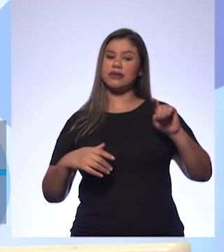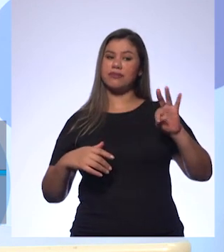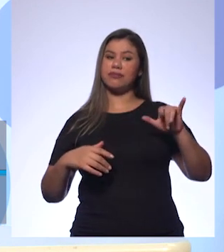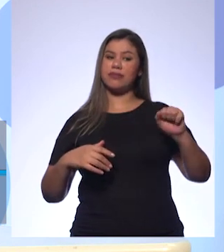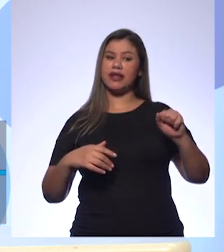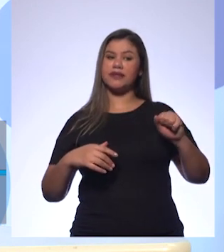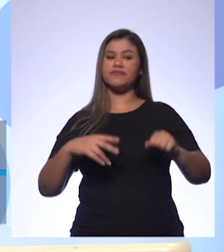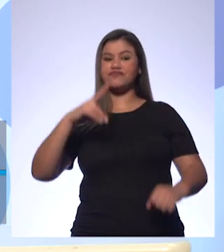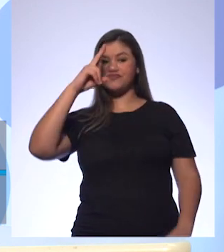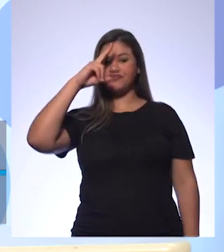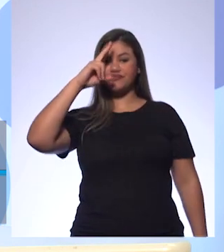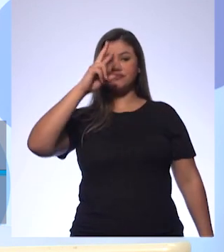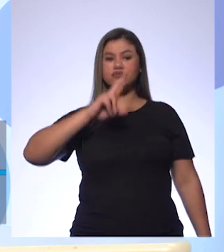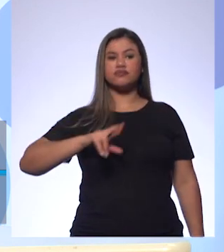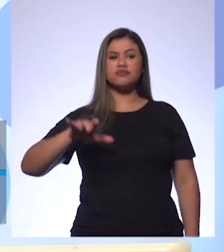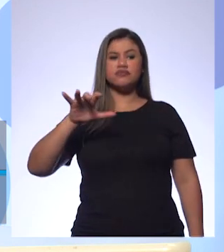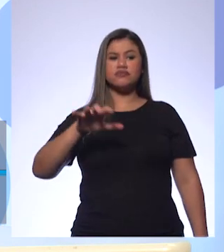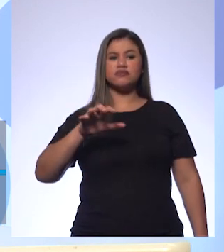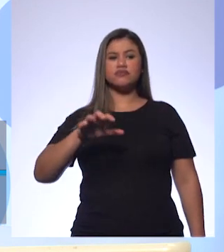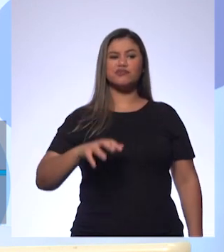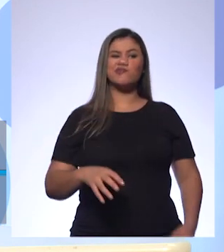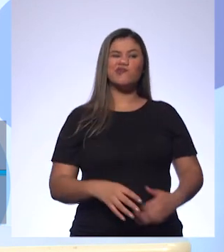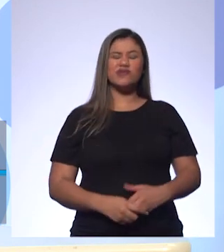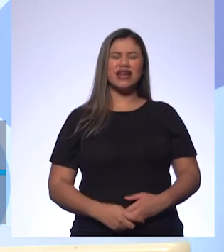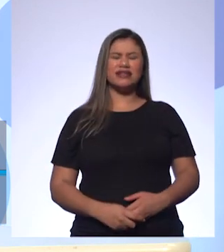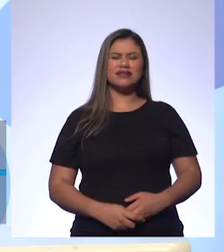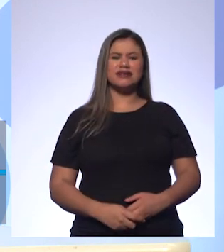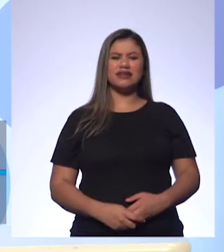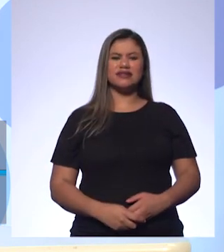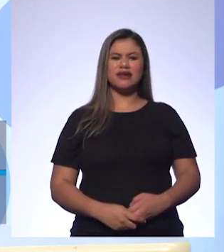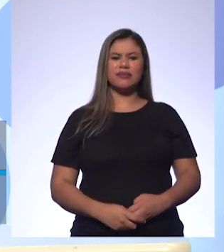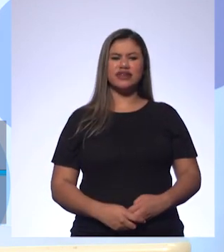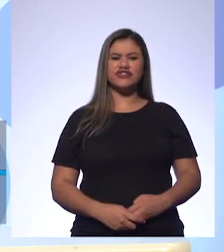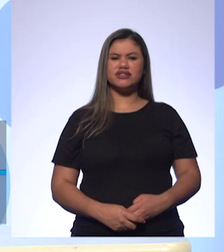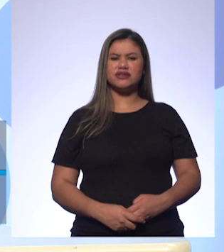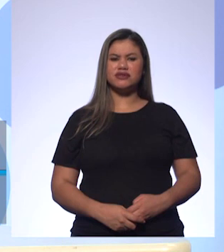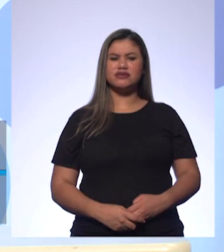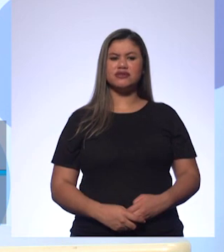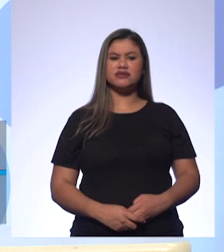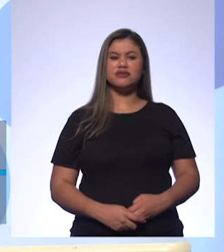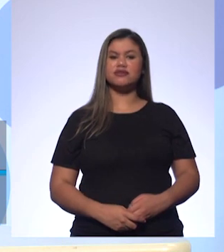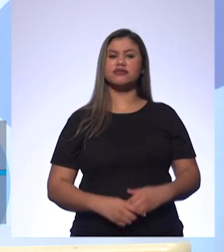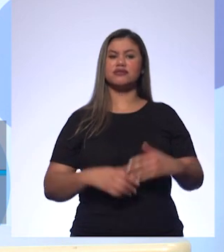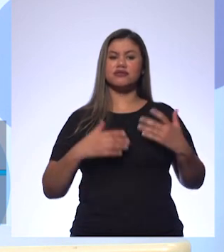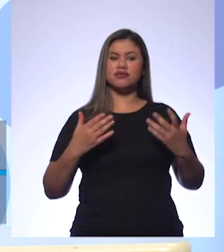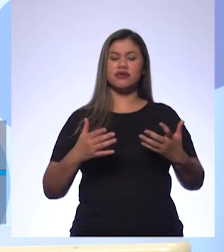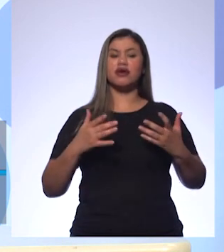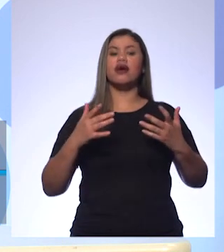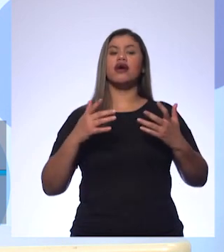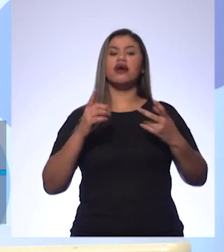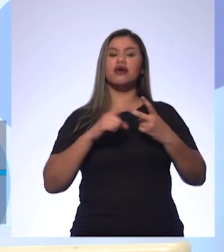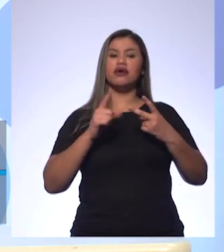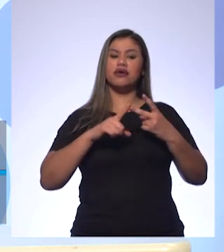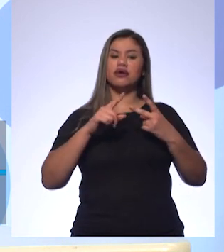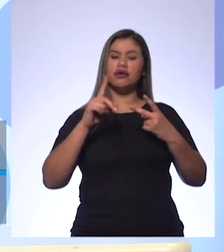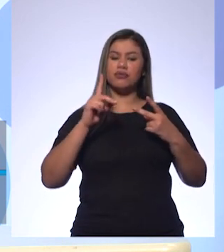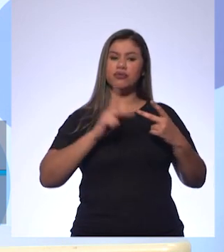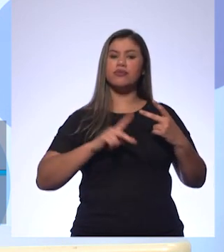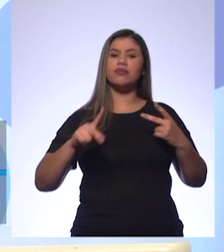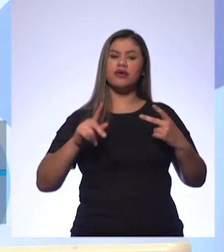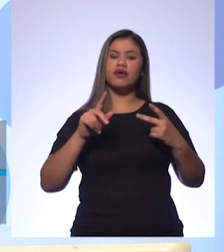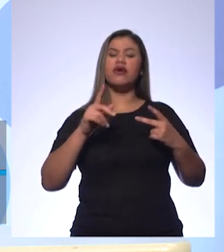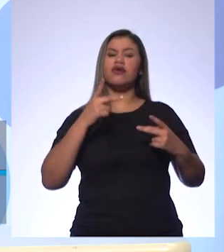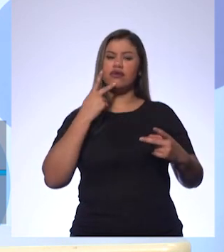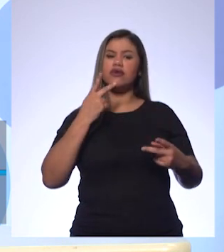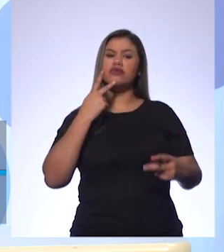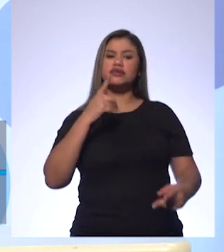e regionais. A Pro Marta colocou que a aluna Laís respondeu gírias e sotaques.